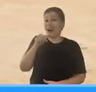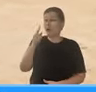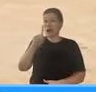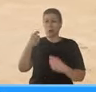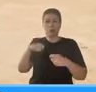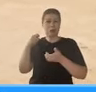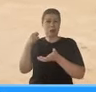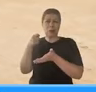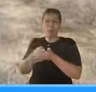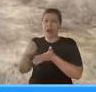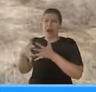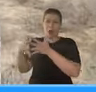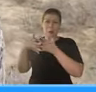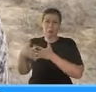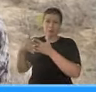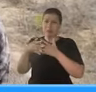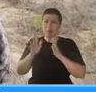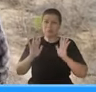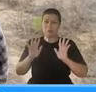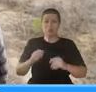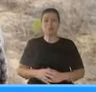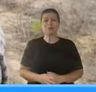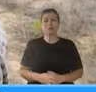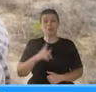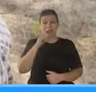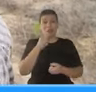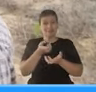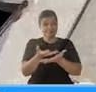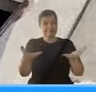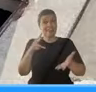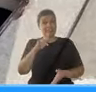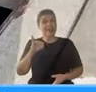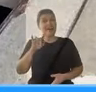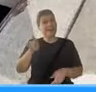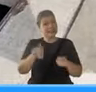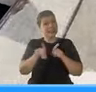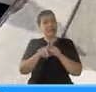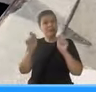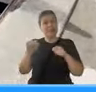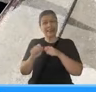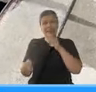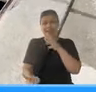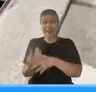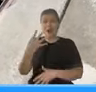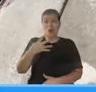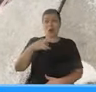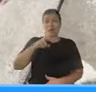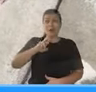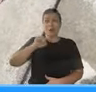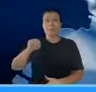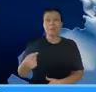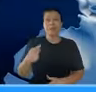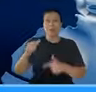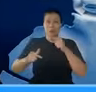comprar no carro-pipa. Além de levar água para quem mais precisa, o Canal do Sertão Baiano tem potencial para